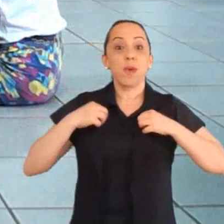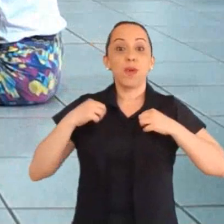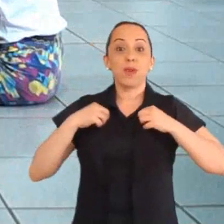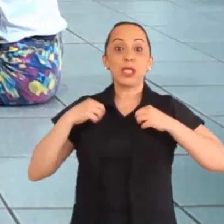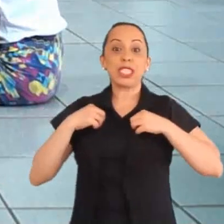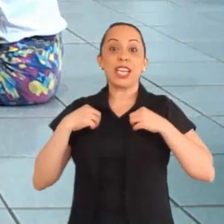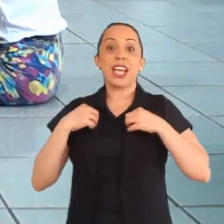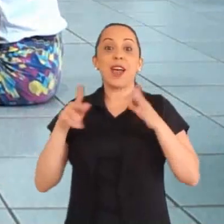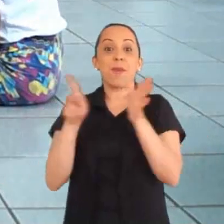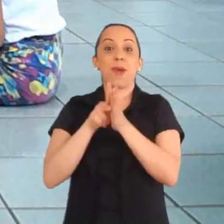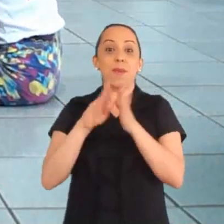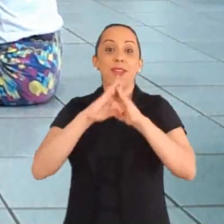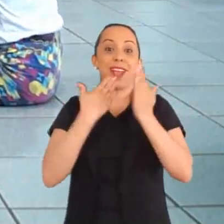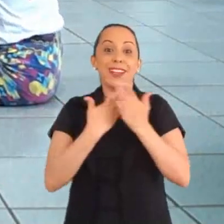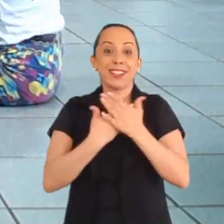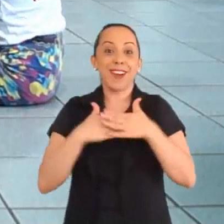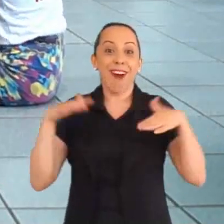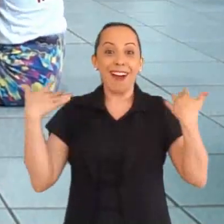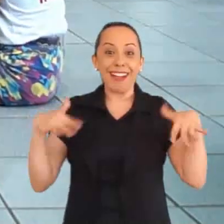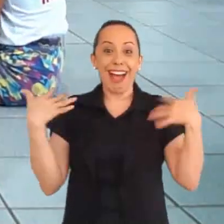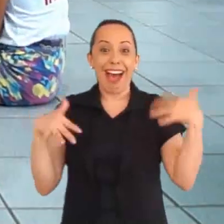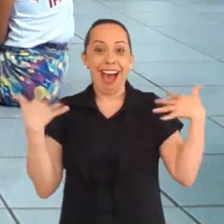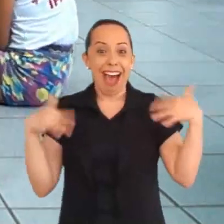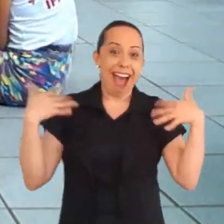da escola.